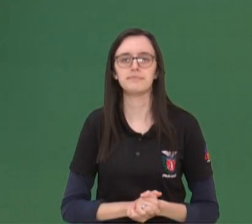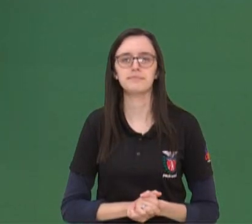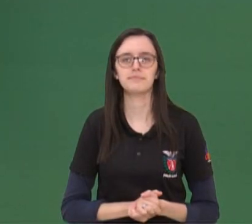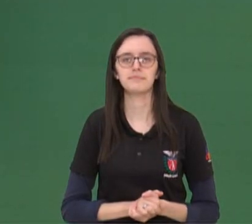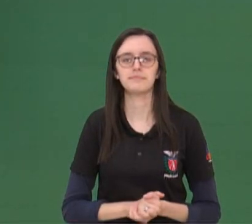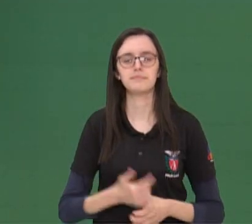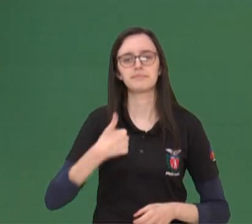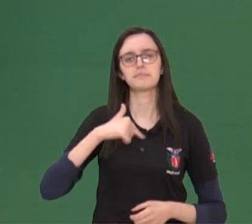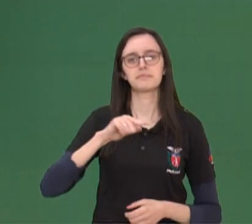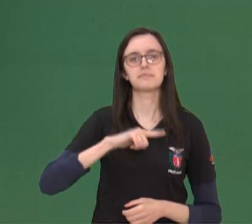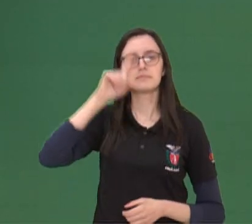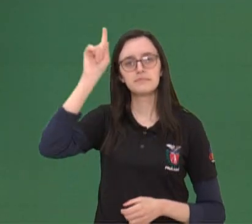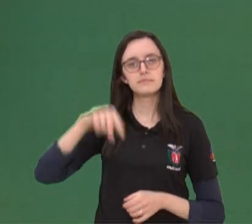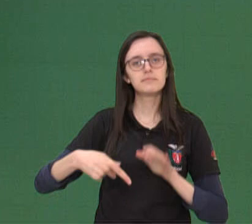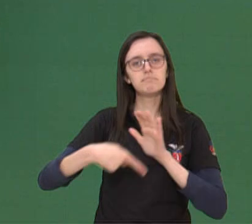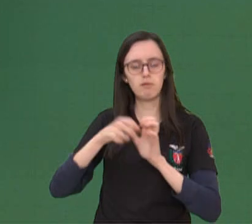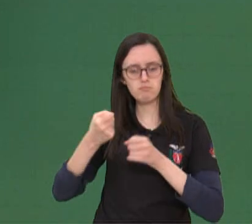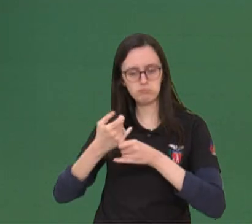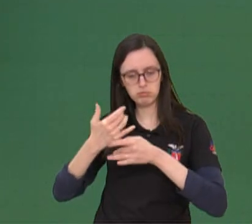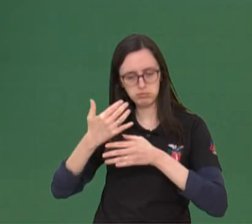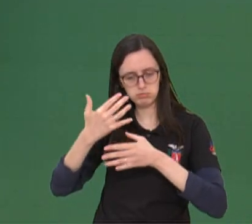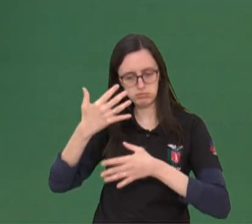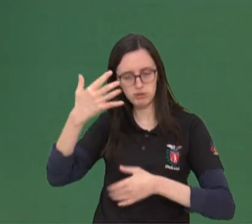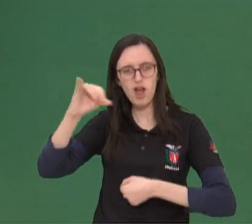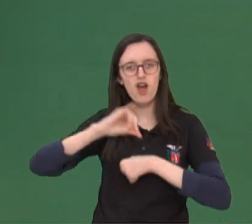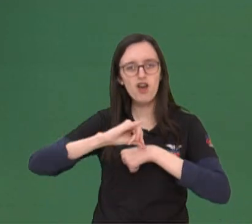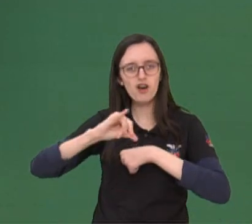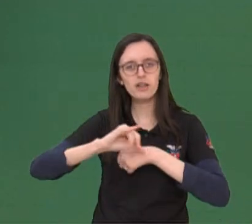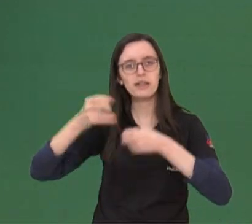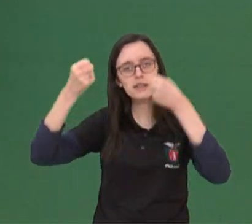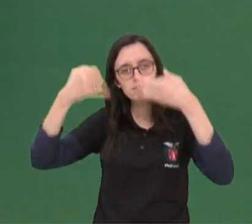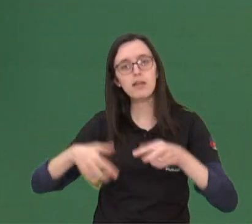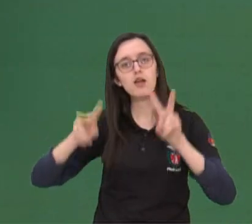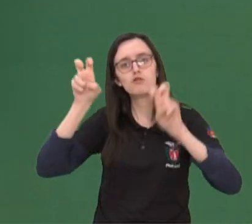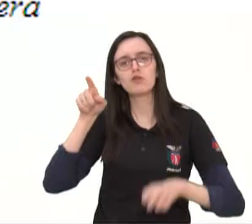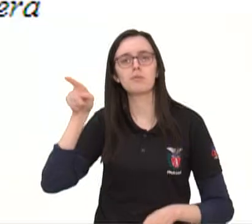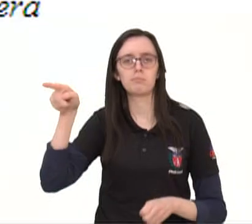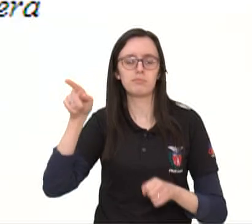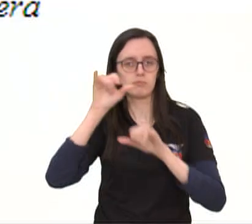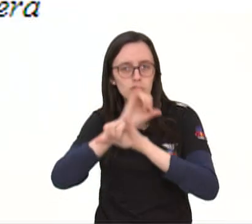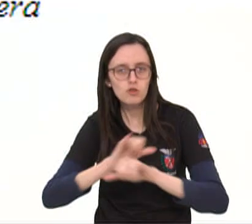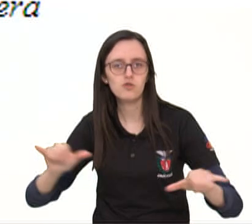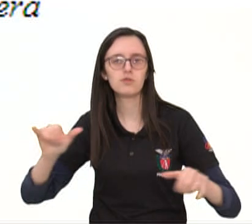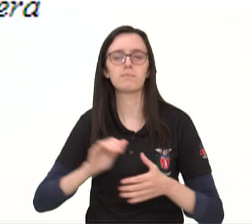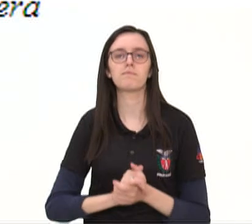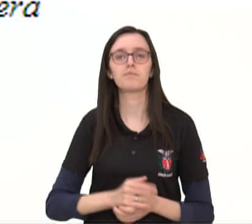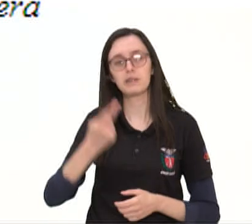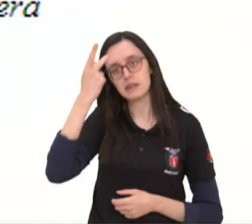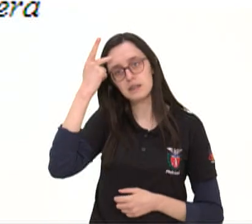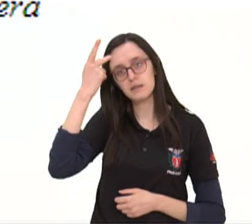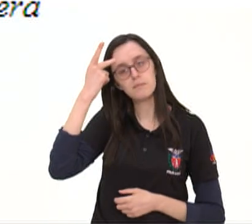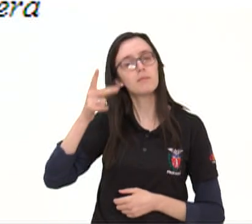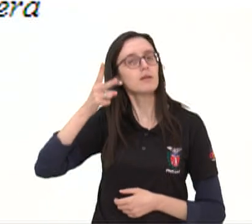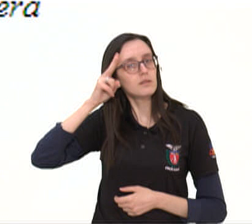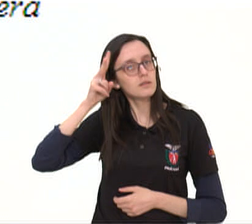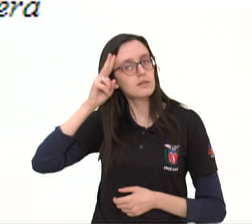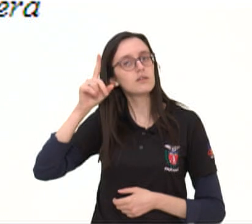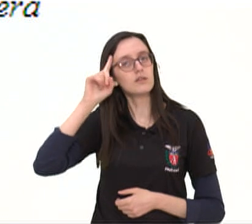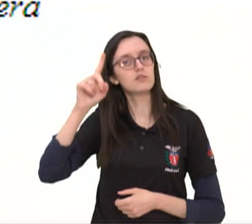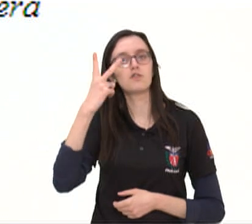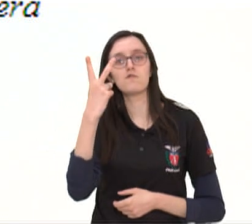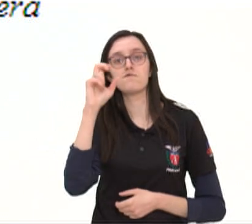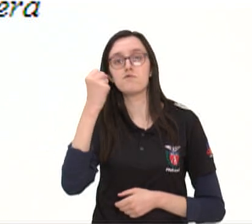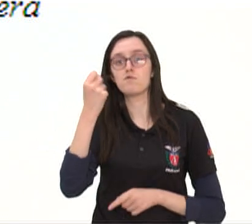E eu tenho uma crônica desta notícia. São Paulo, segunda-feira, 28